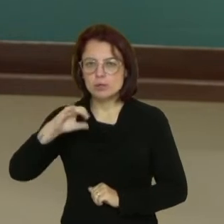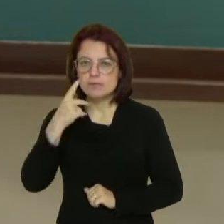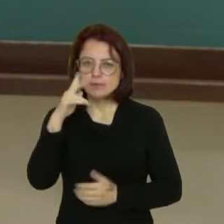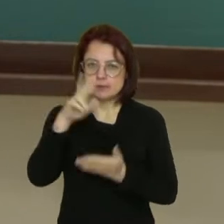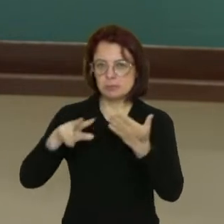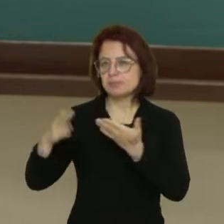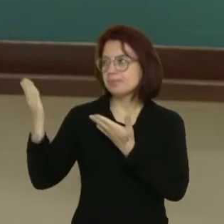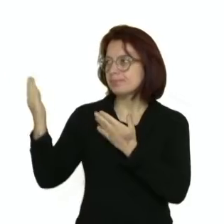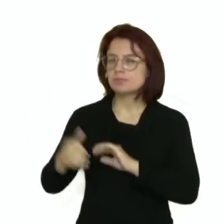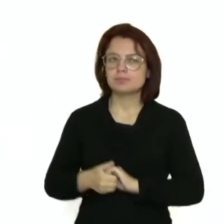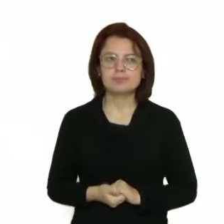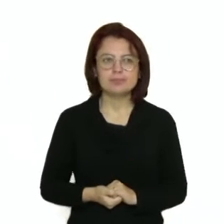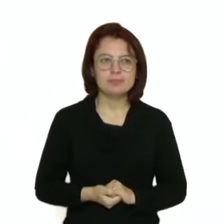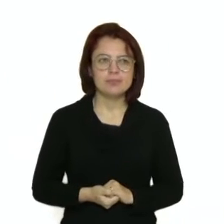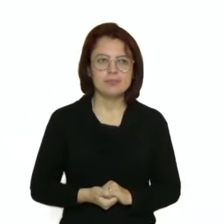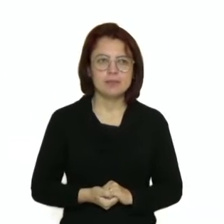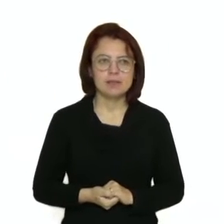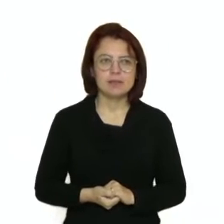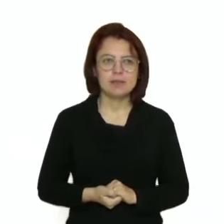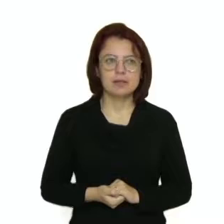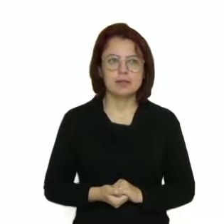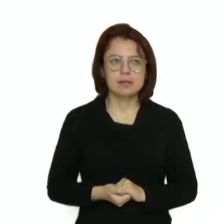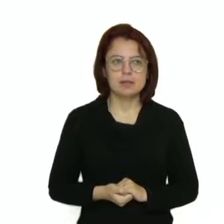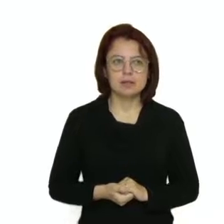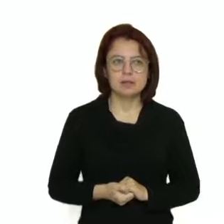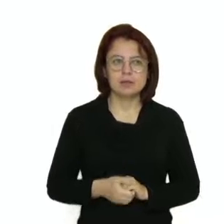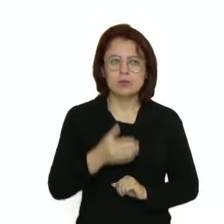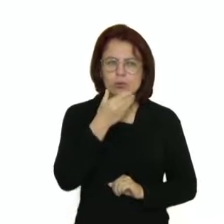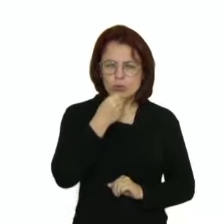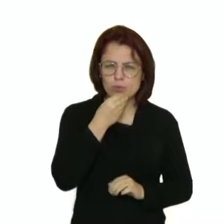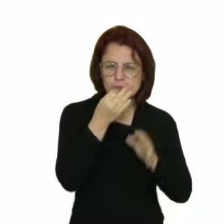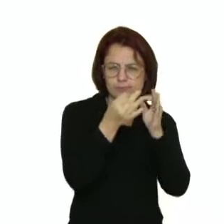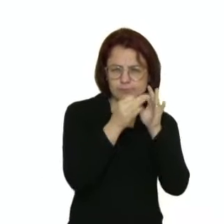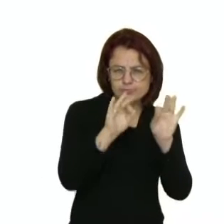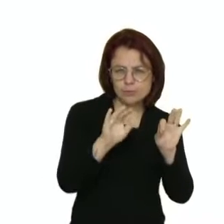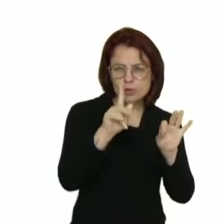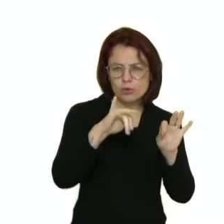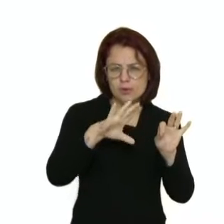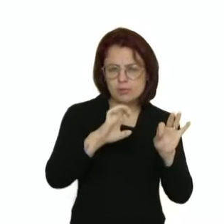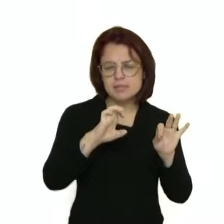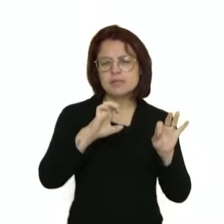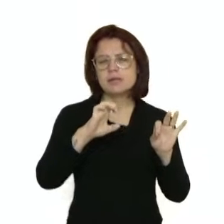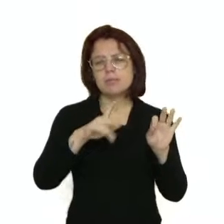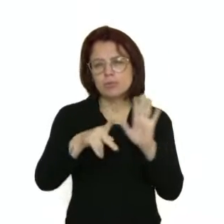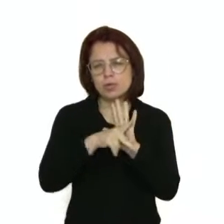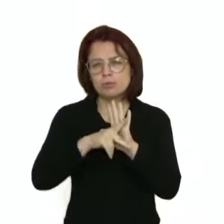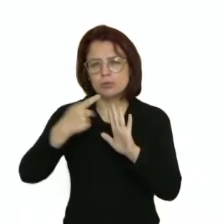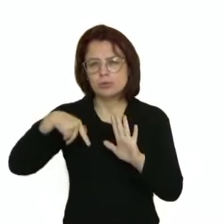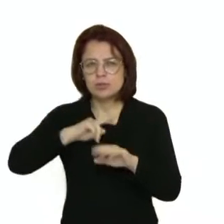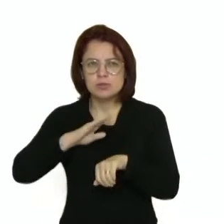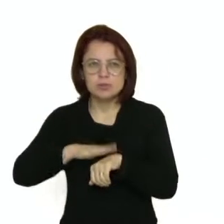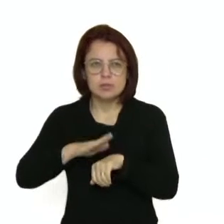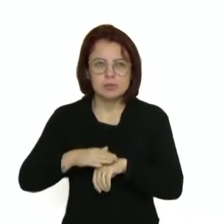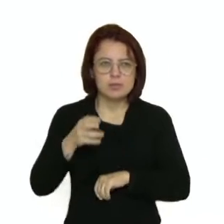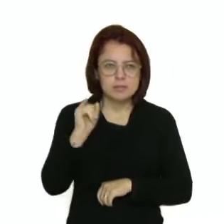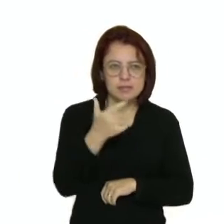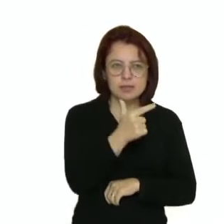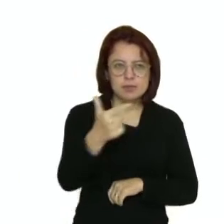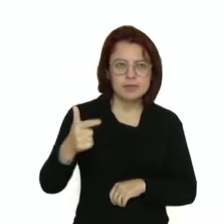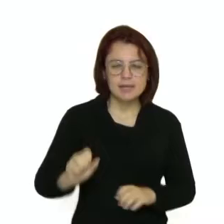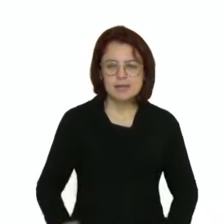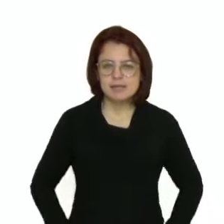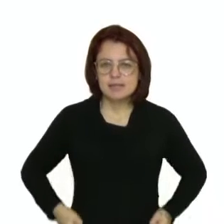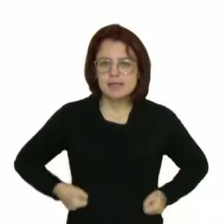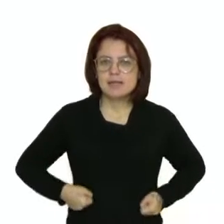leitura. Se o Simplício Gomes não fosse um rapaz do nosso tempo, se não usasse calças